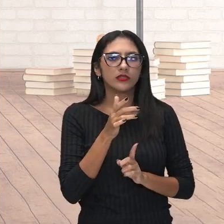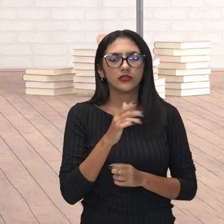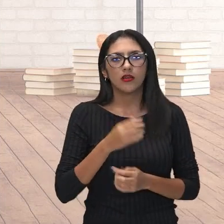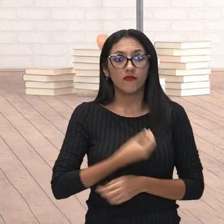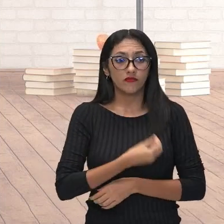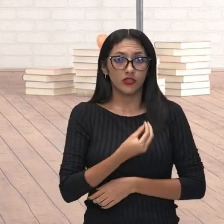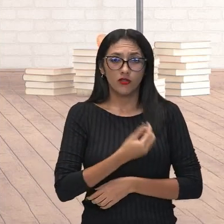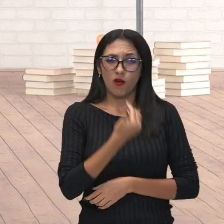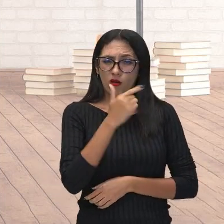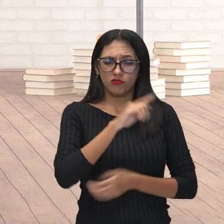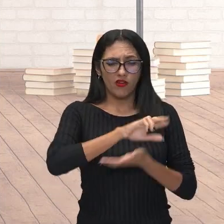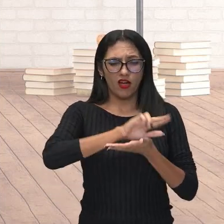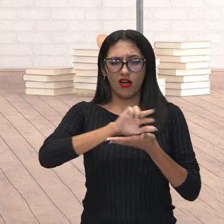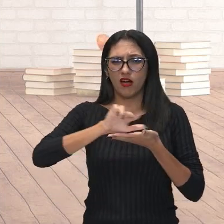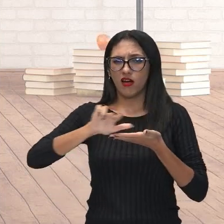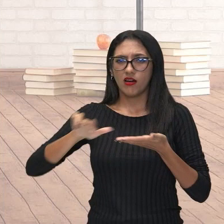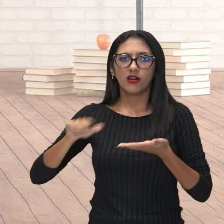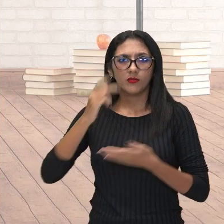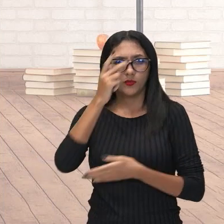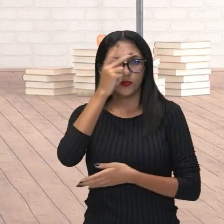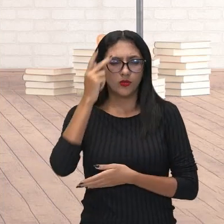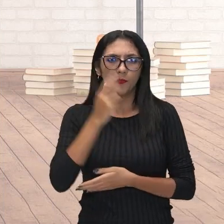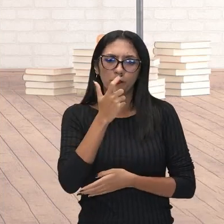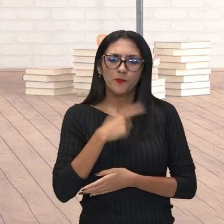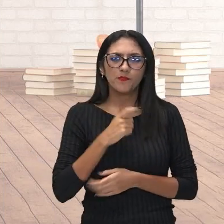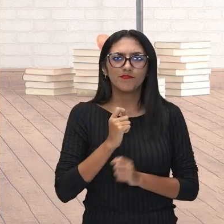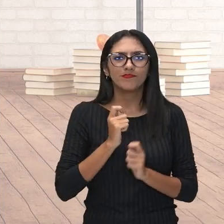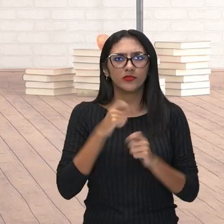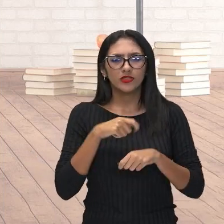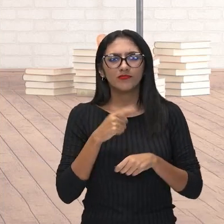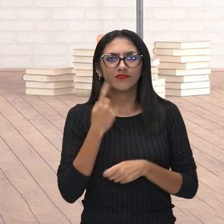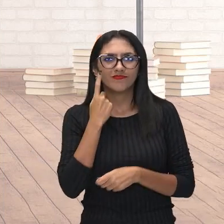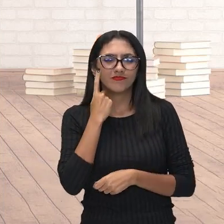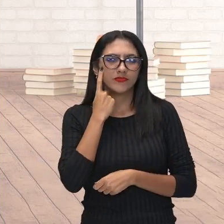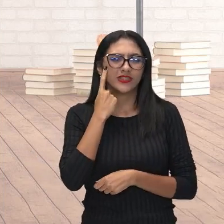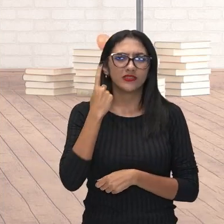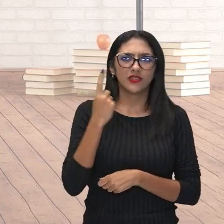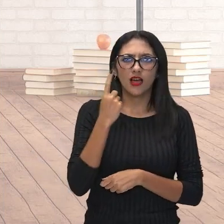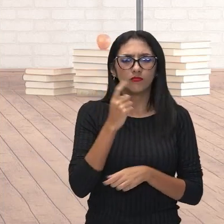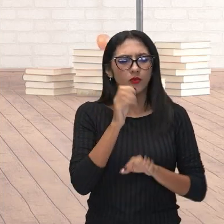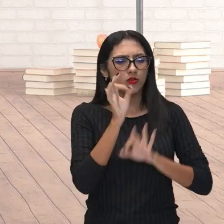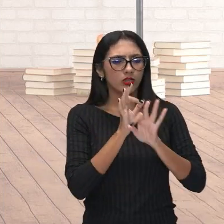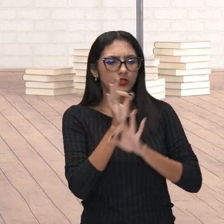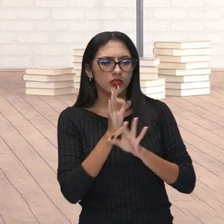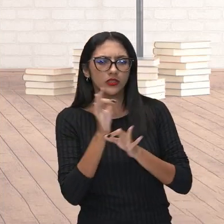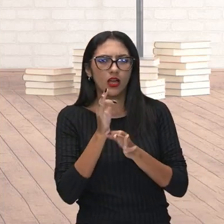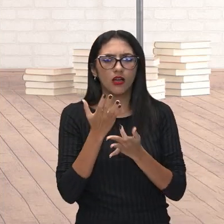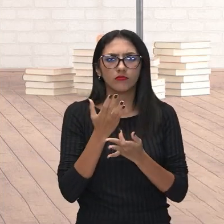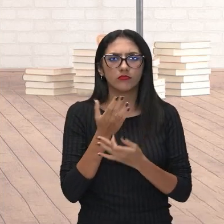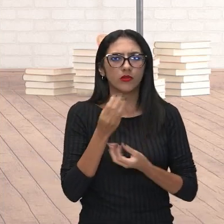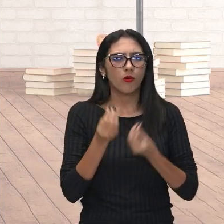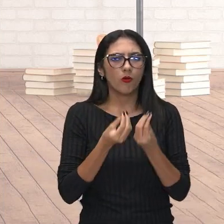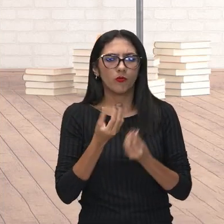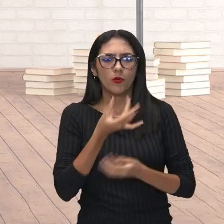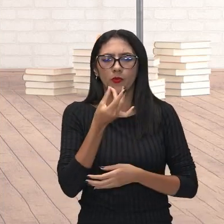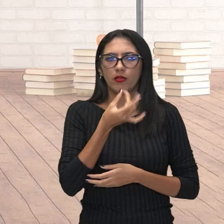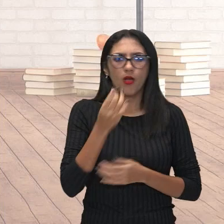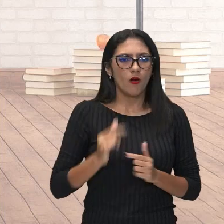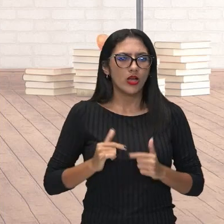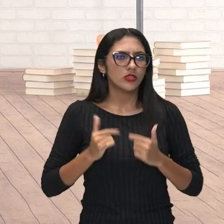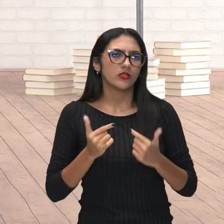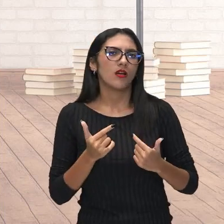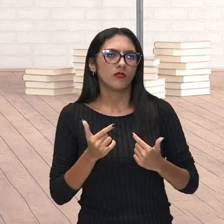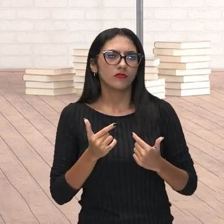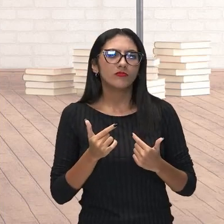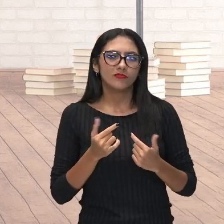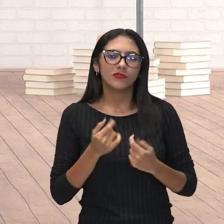de outras pessoas, eu começo a direcionar melhor os meus fazeres. Eu